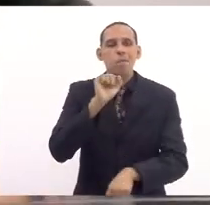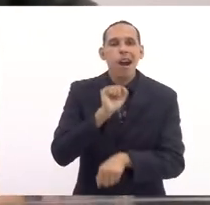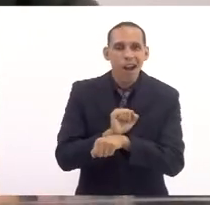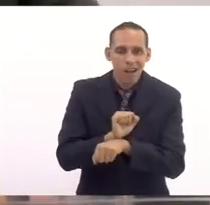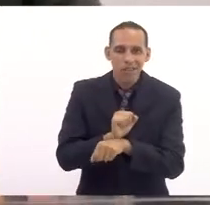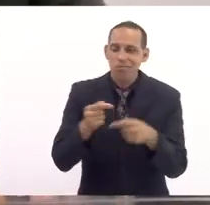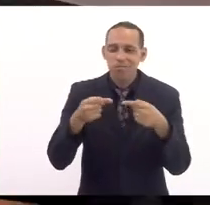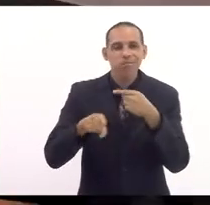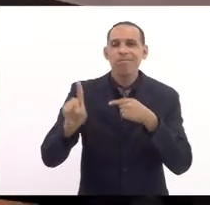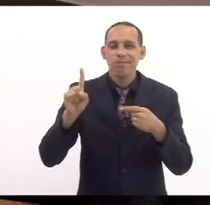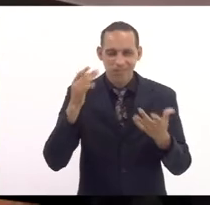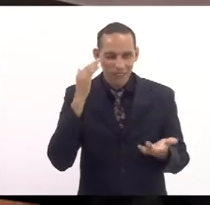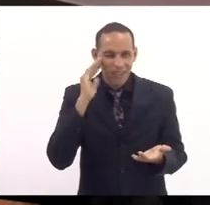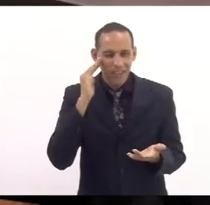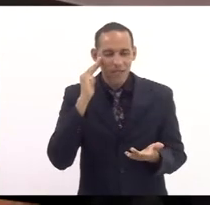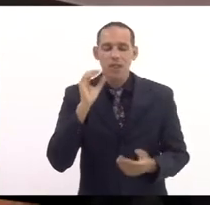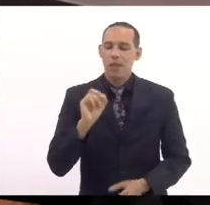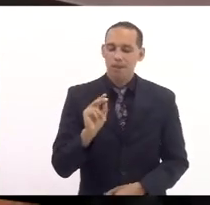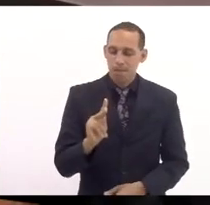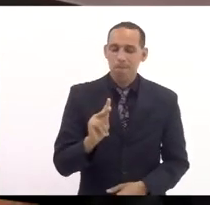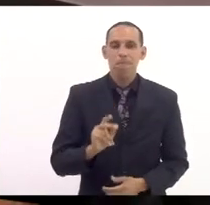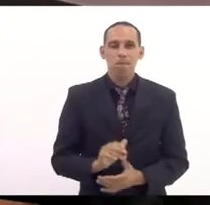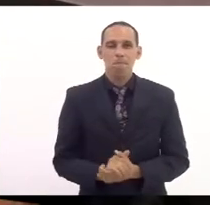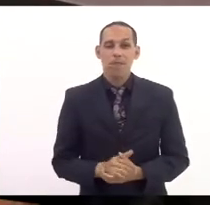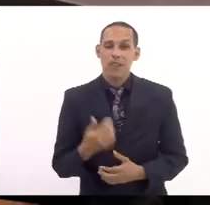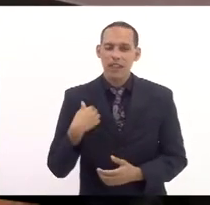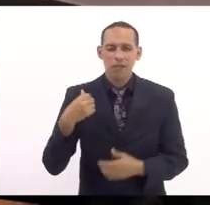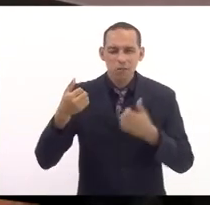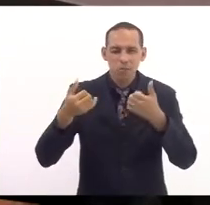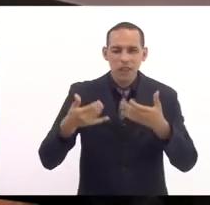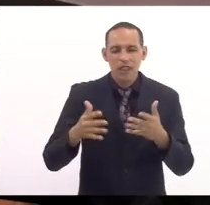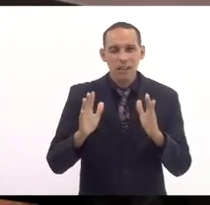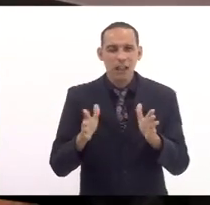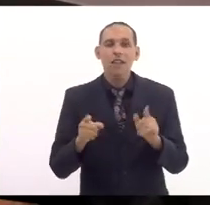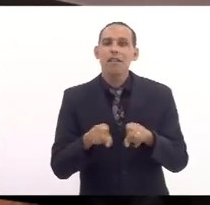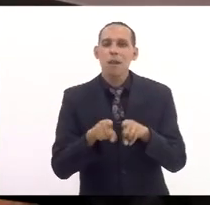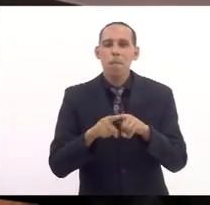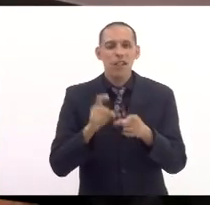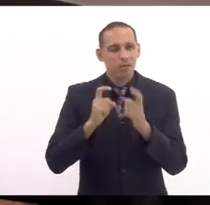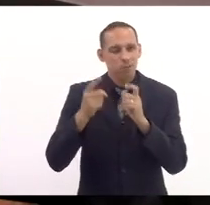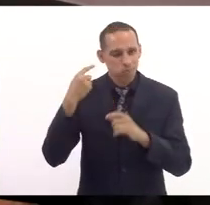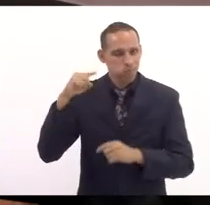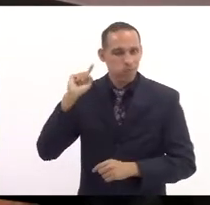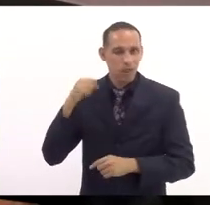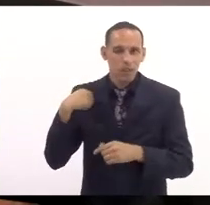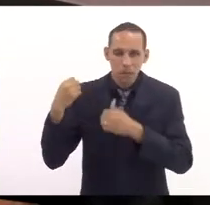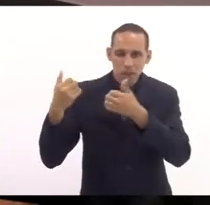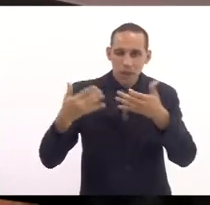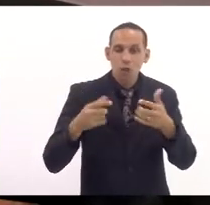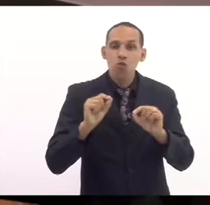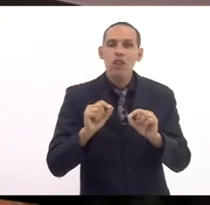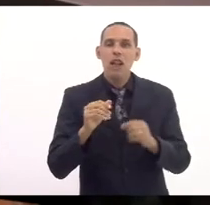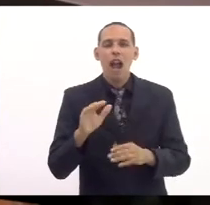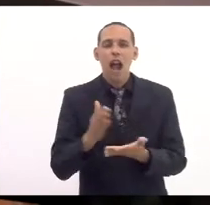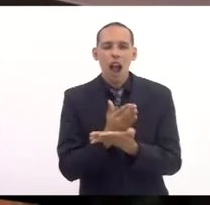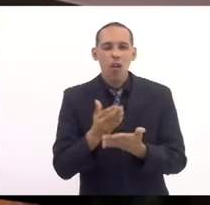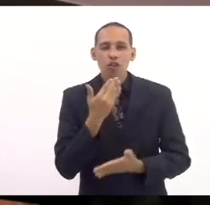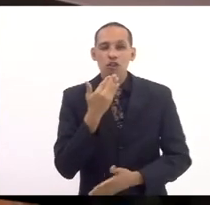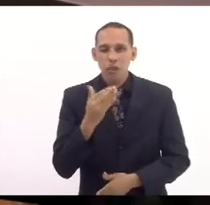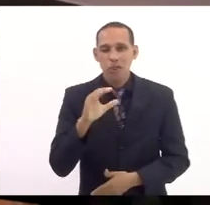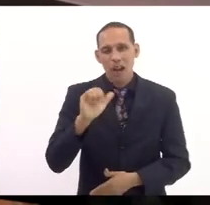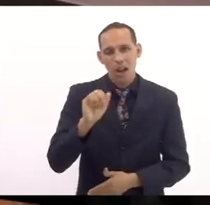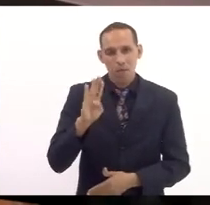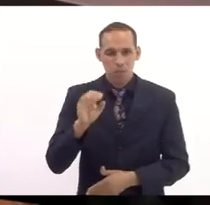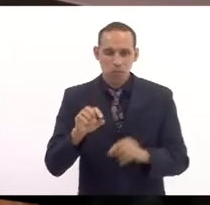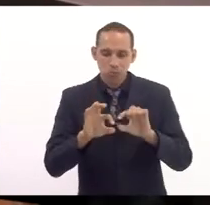Ok. Eu comentei, até trouxe na última sessão alguns tipos de cabo e mostrei.